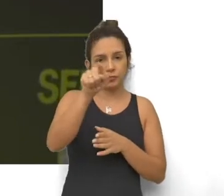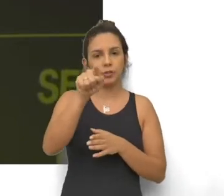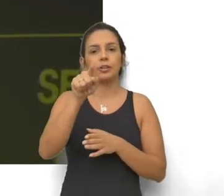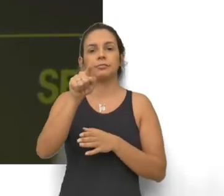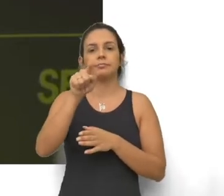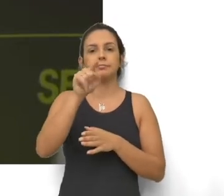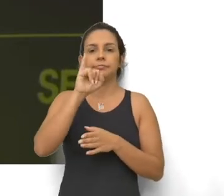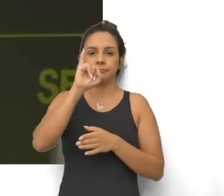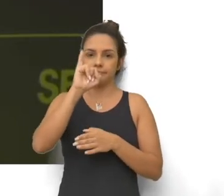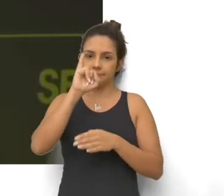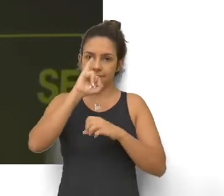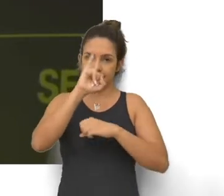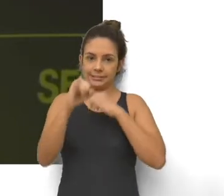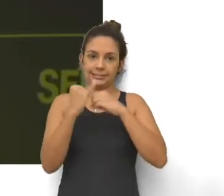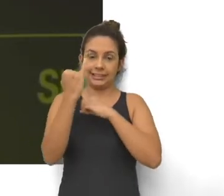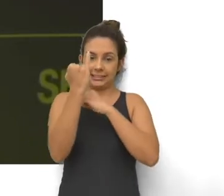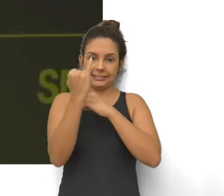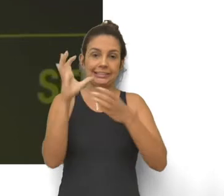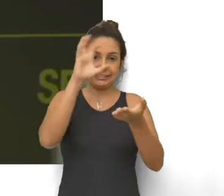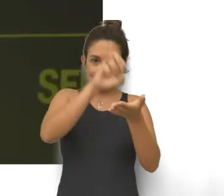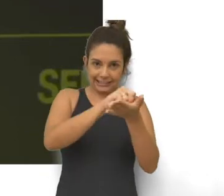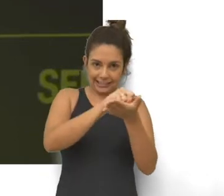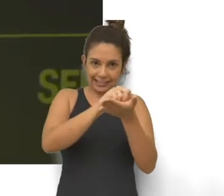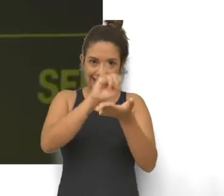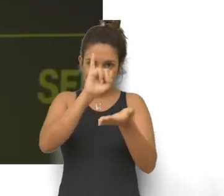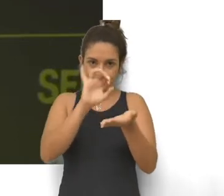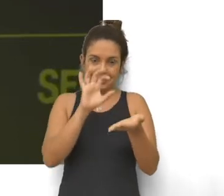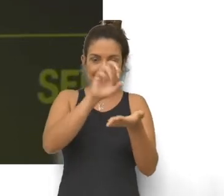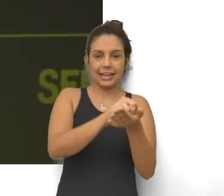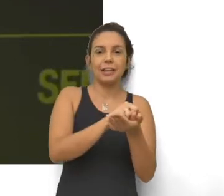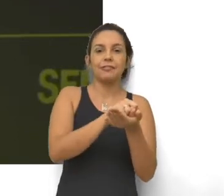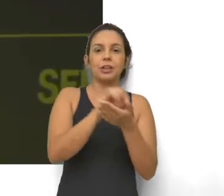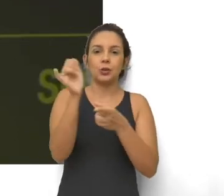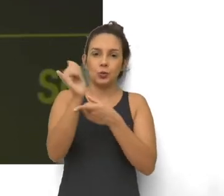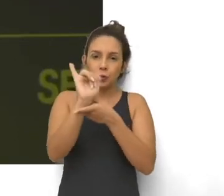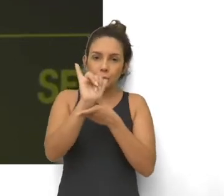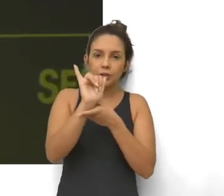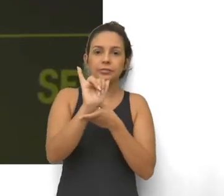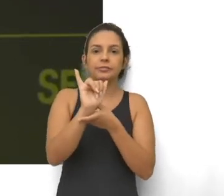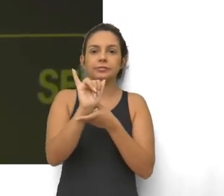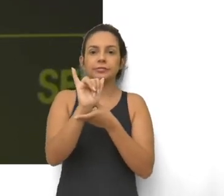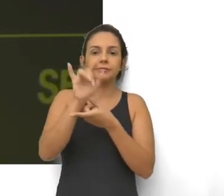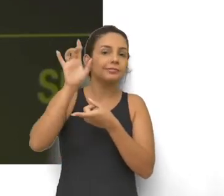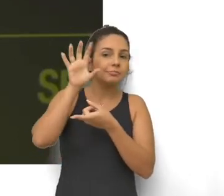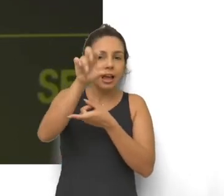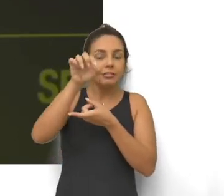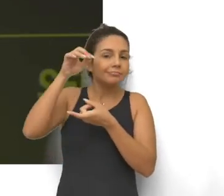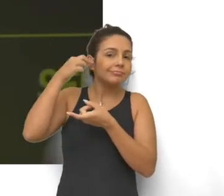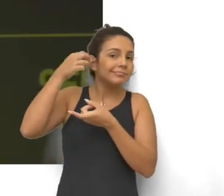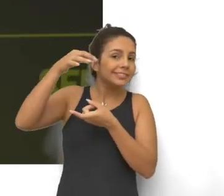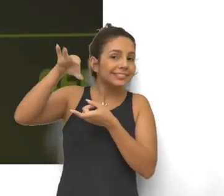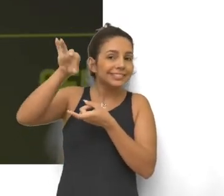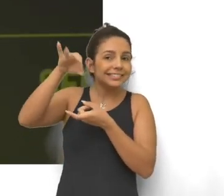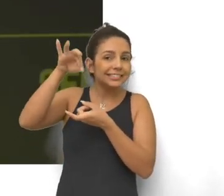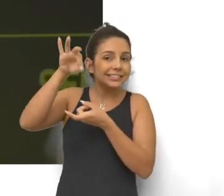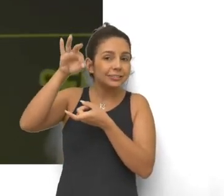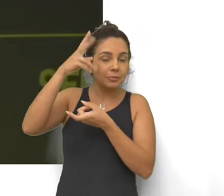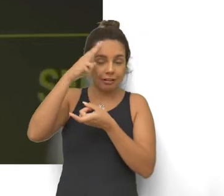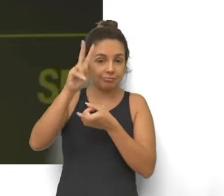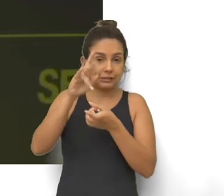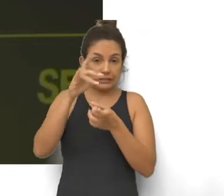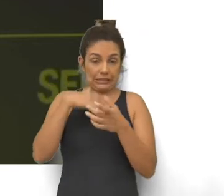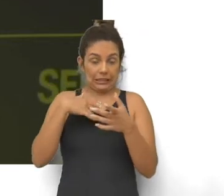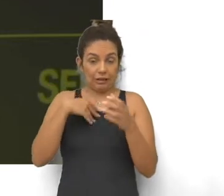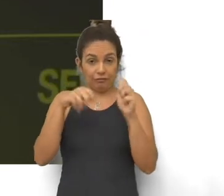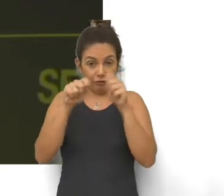vocês inscrevam-se aí no nosso YouTube e teclem esse sininho, para que vocês, quando a